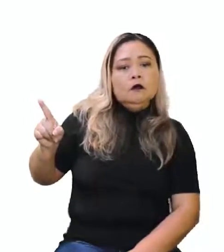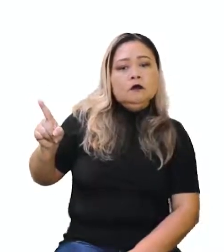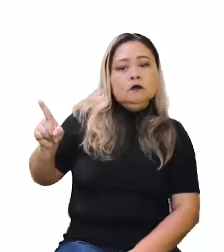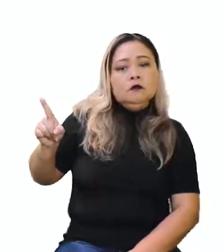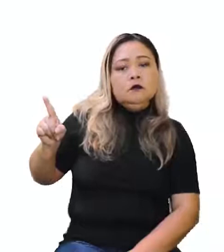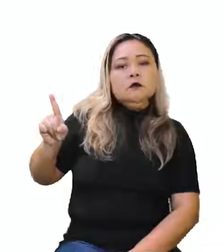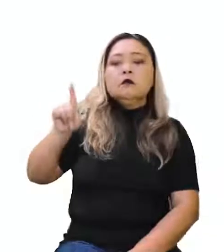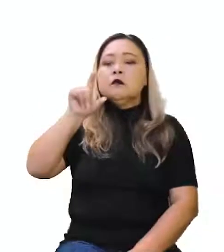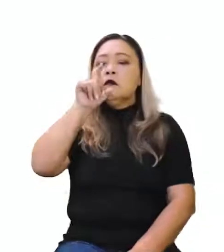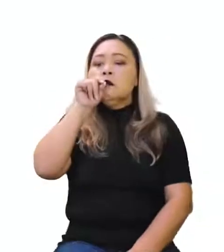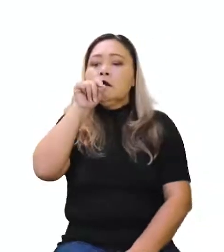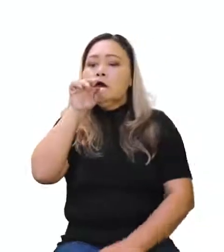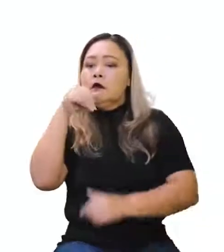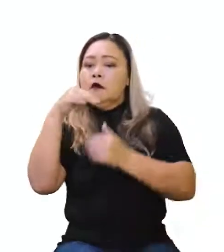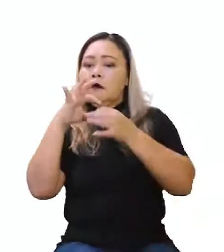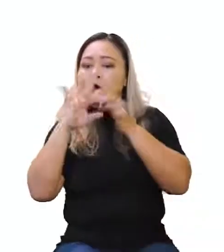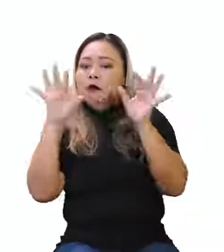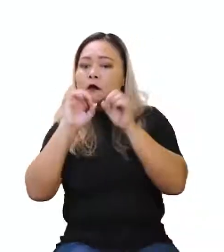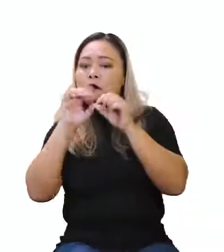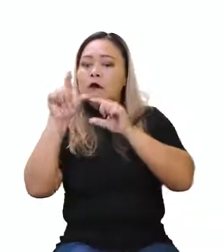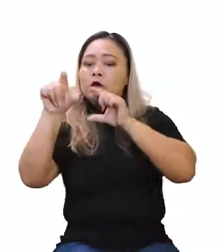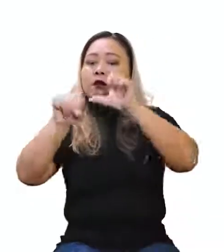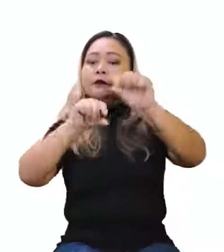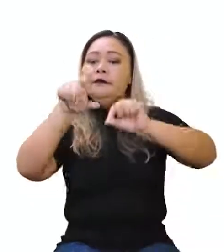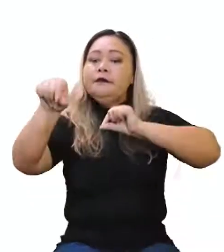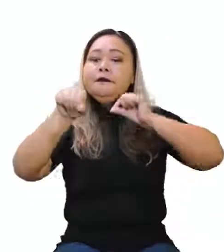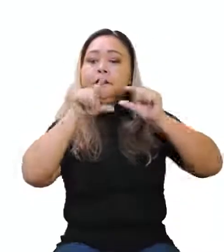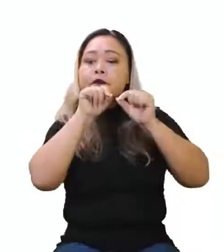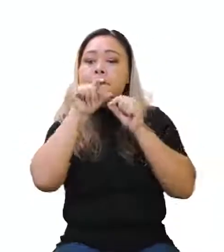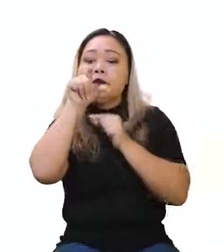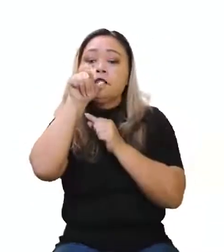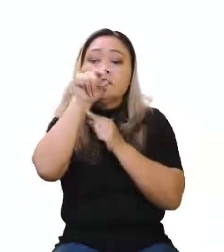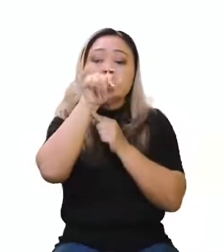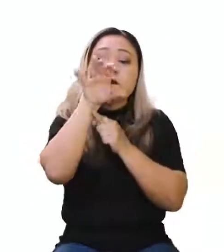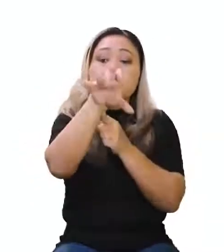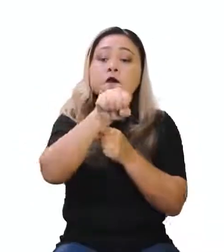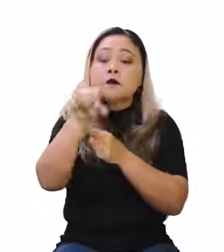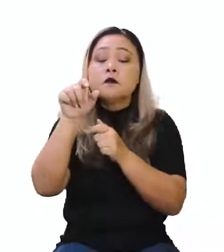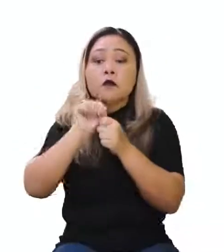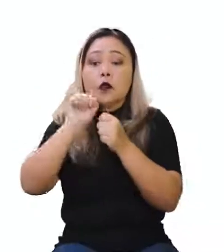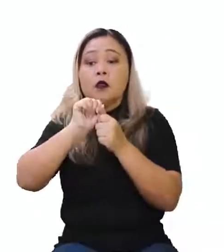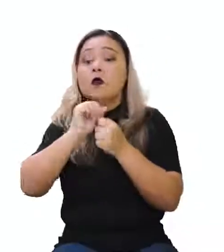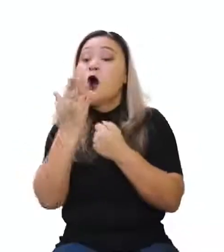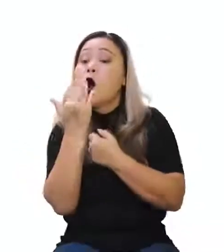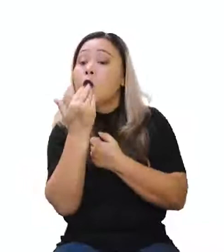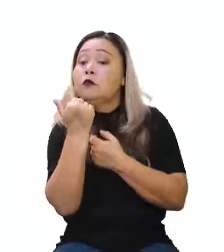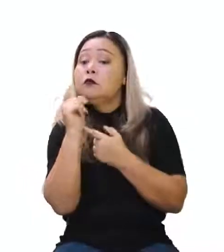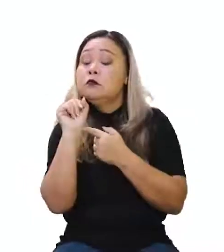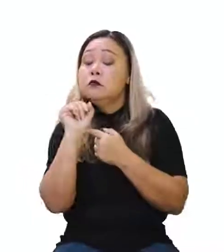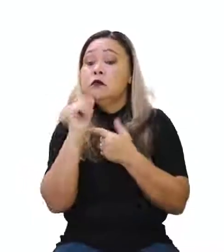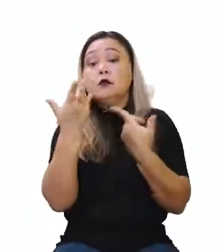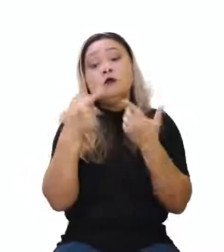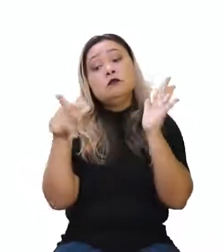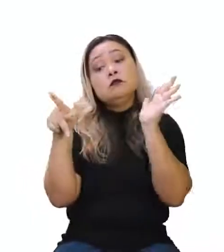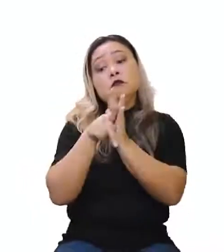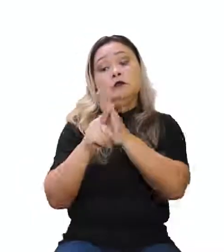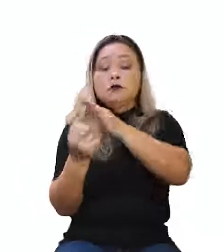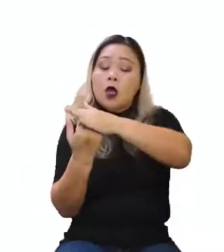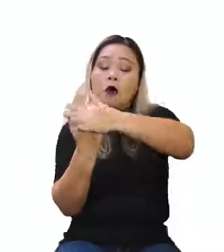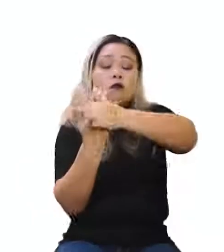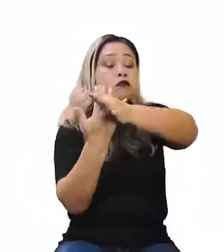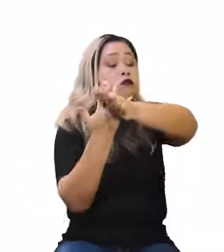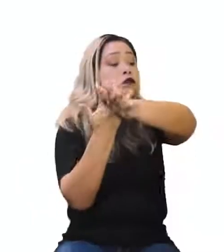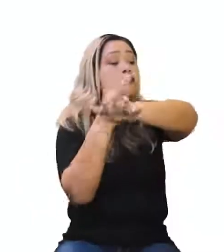semi-extensiva. Eles vão pastar. Então, a nutrição animal vai ser mais vegetativa,